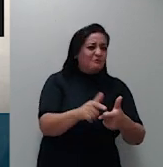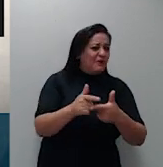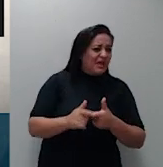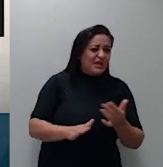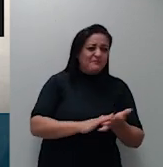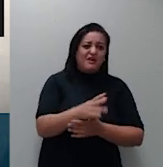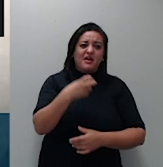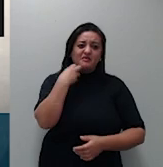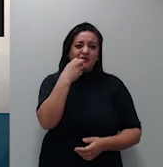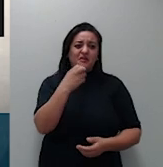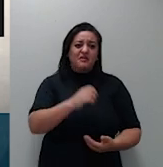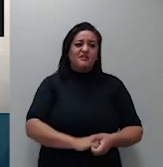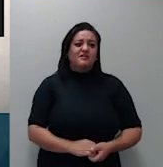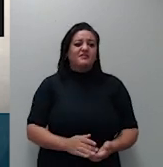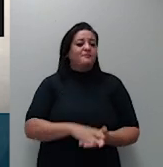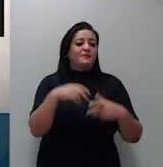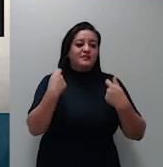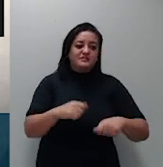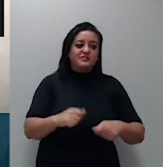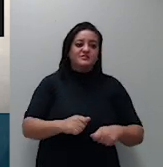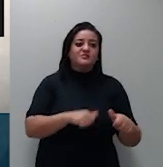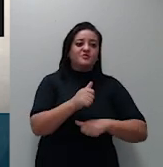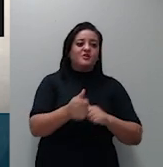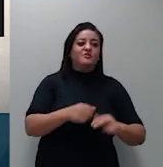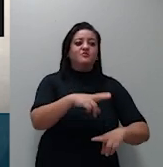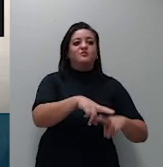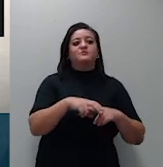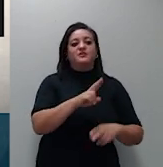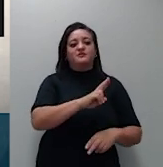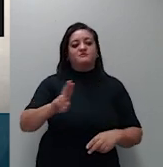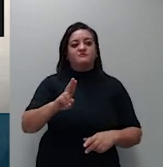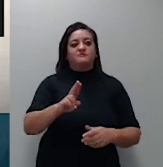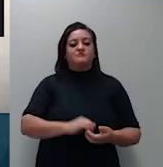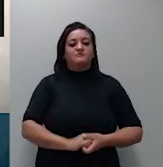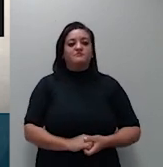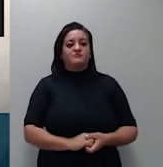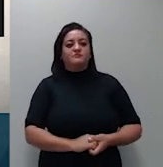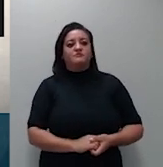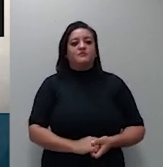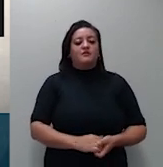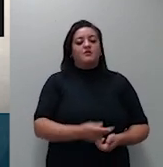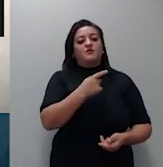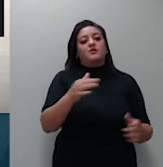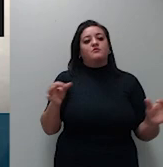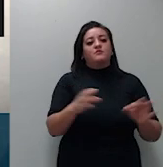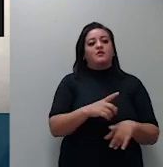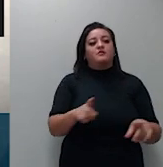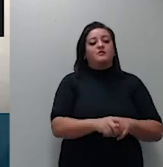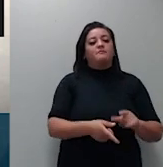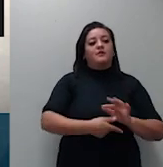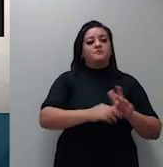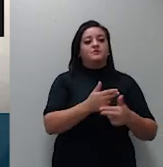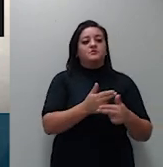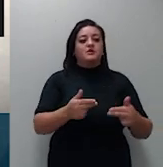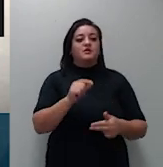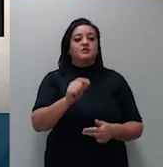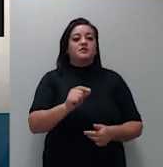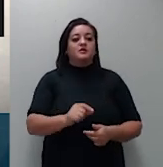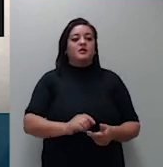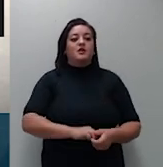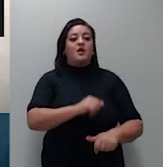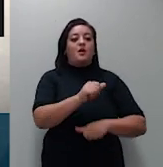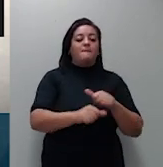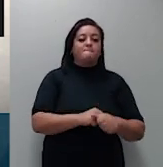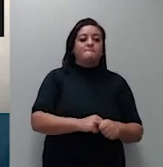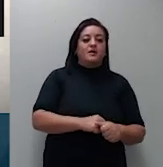na necessidade dessa mudança invoquei no final precedente que Mutantes mutantes da 3ª